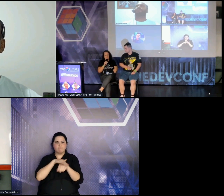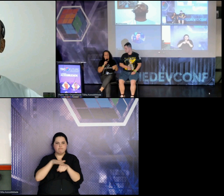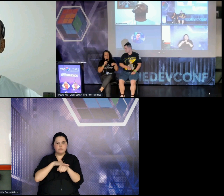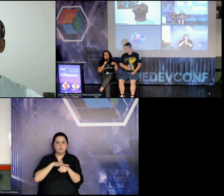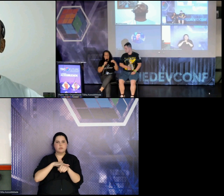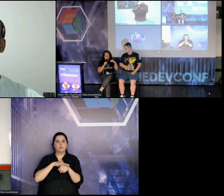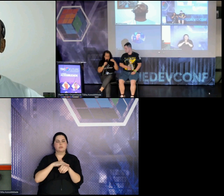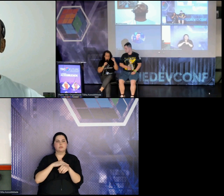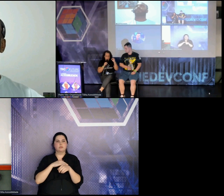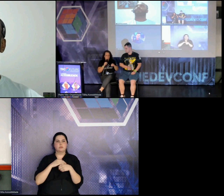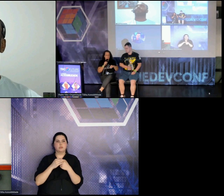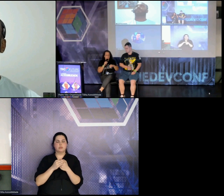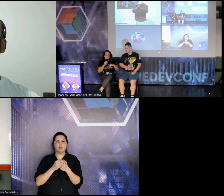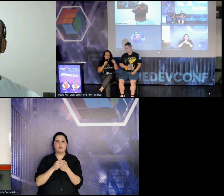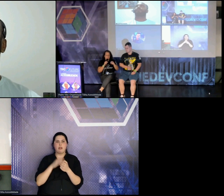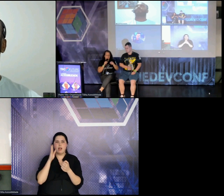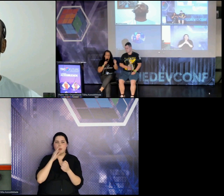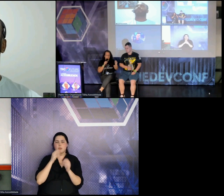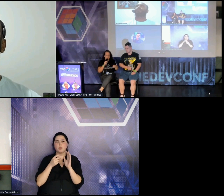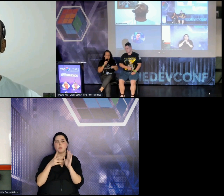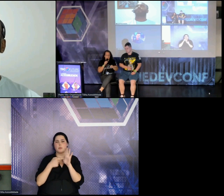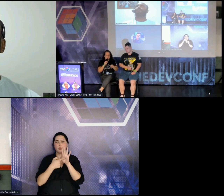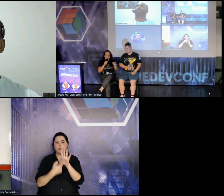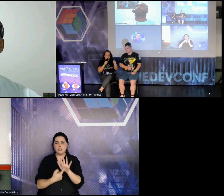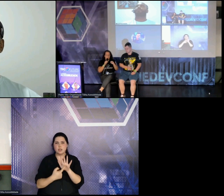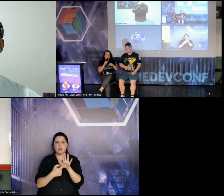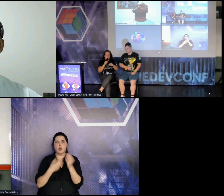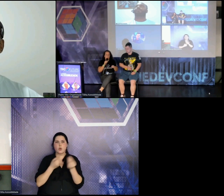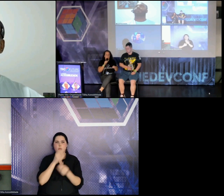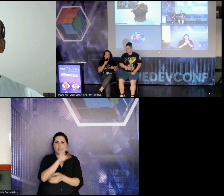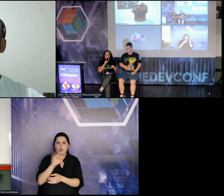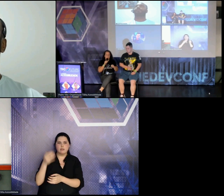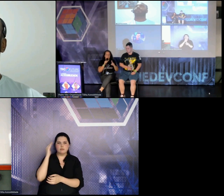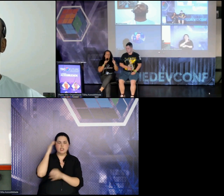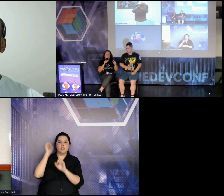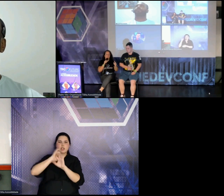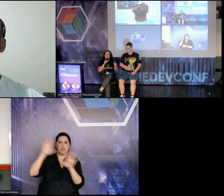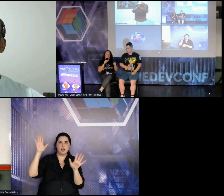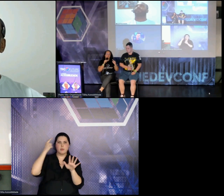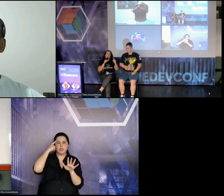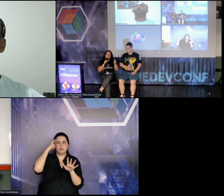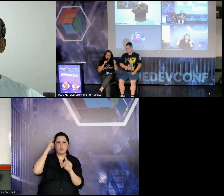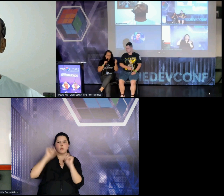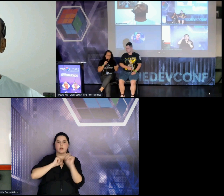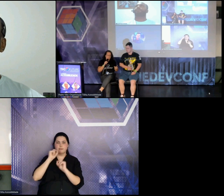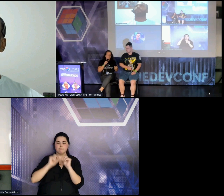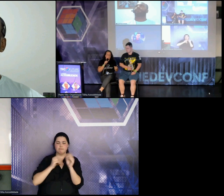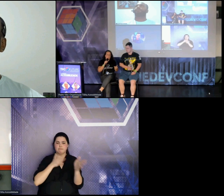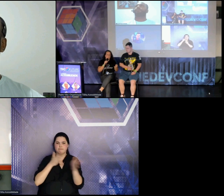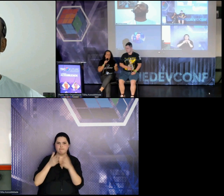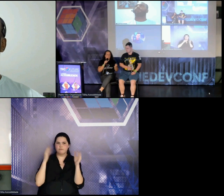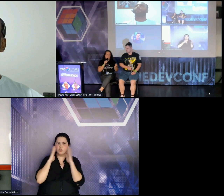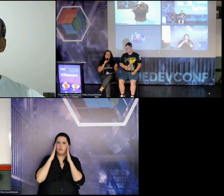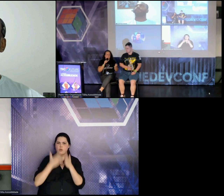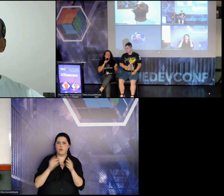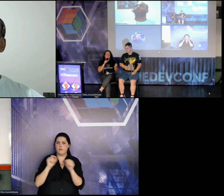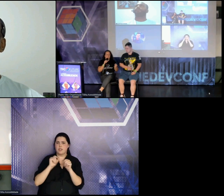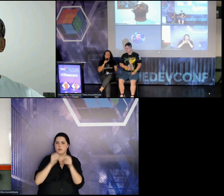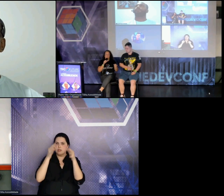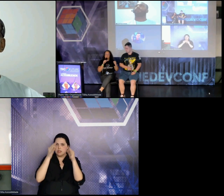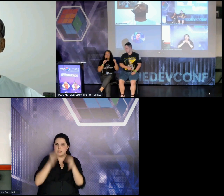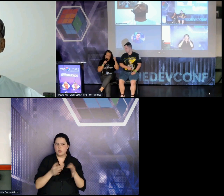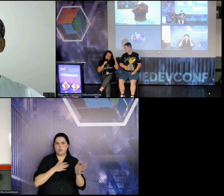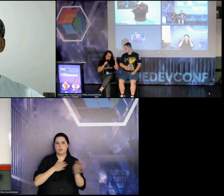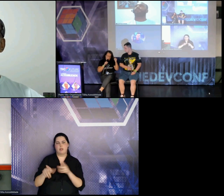para levar, para justamente plantar aquela sementinha ali na cabeça de cada um e elas começarem a pensar. E acessibilidade? Será que a gente está fazendo